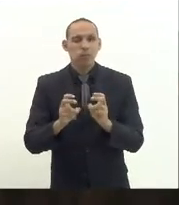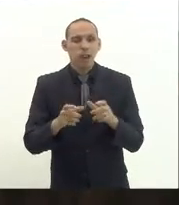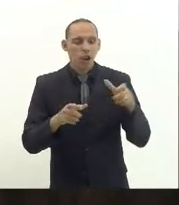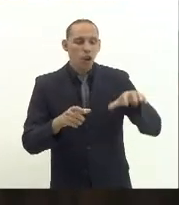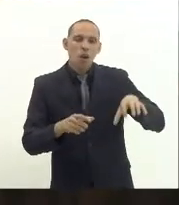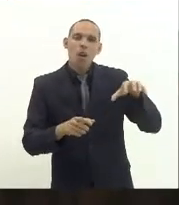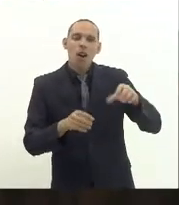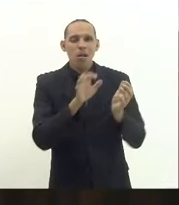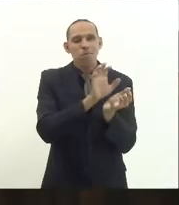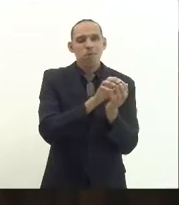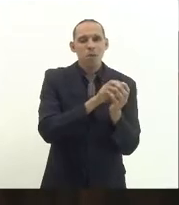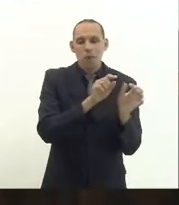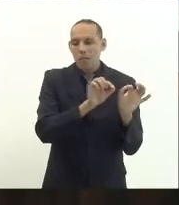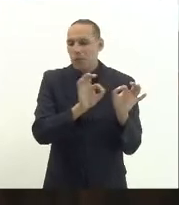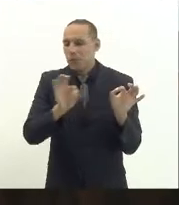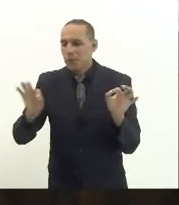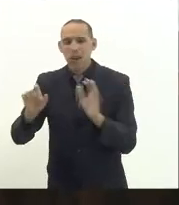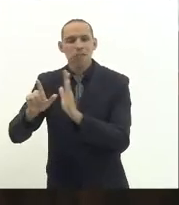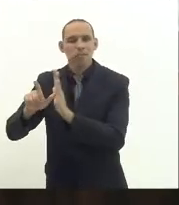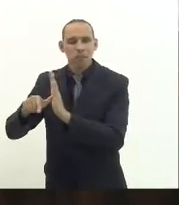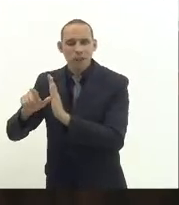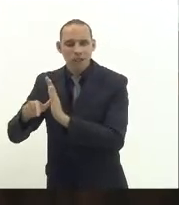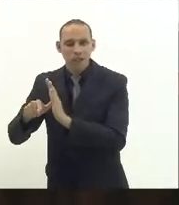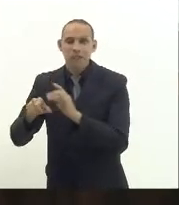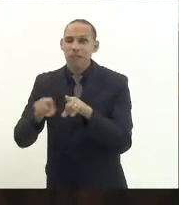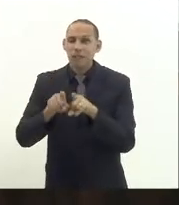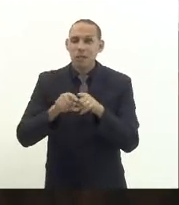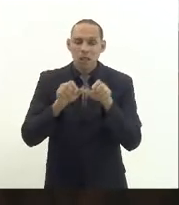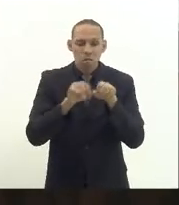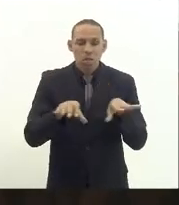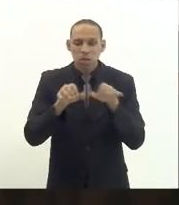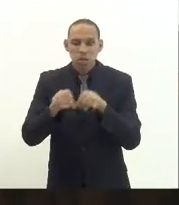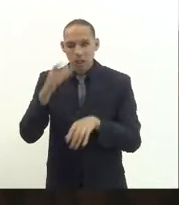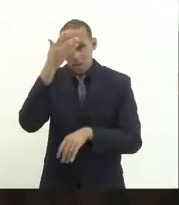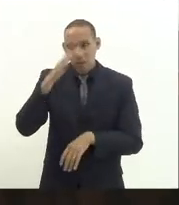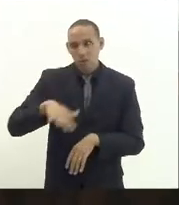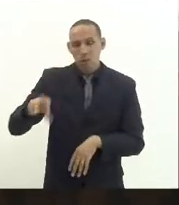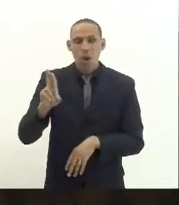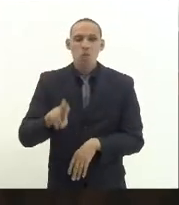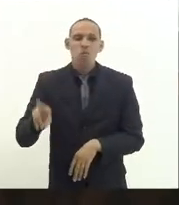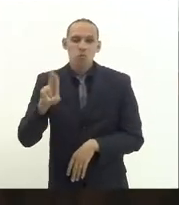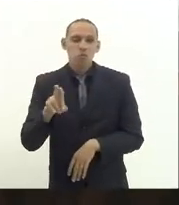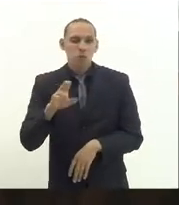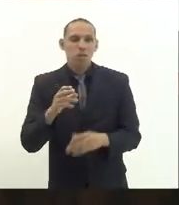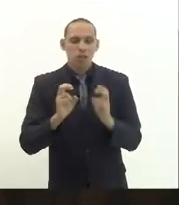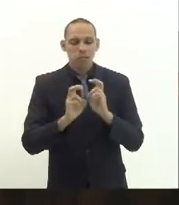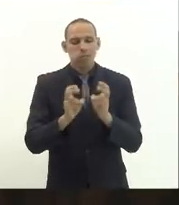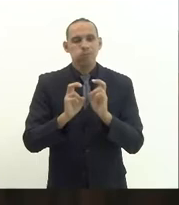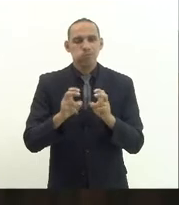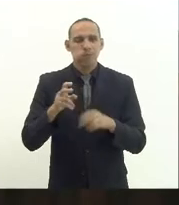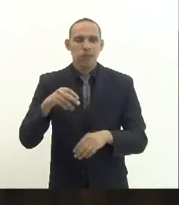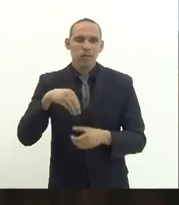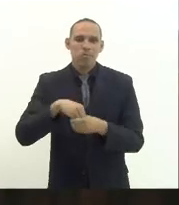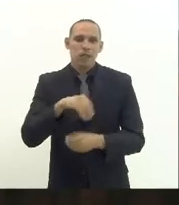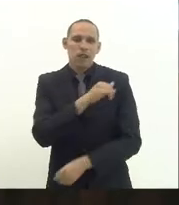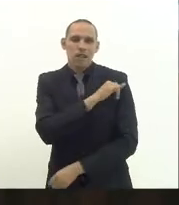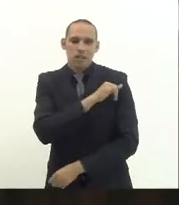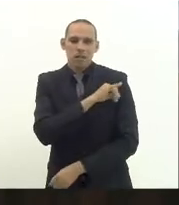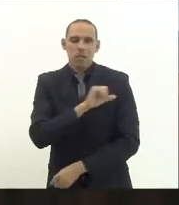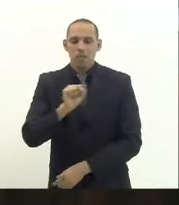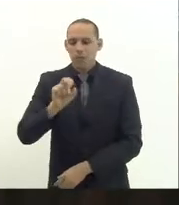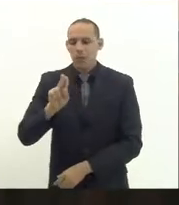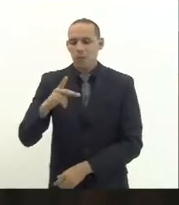do Brasil bem como os danos sofridos pelos usuários relacionado à má prestação de serviço de transporte ferroviário do Estado do Rio de Janeiro